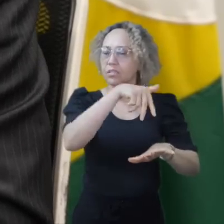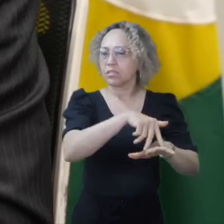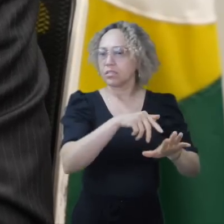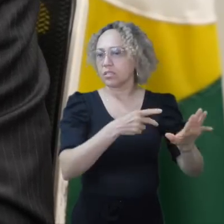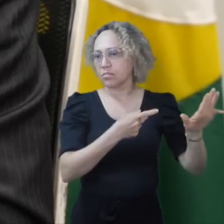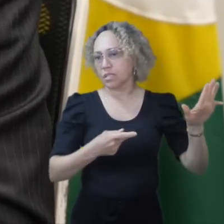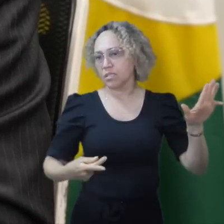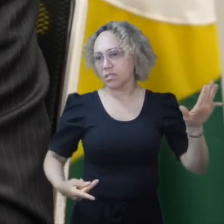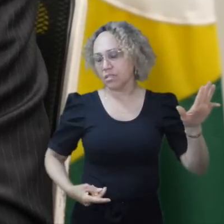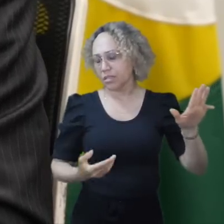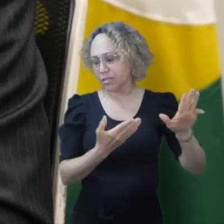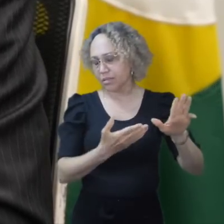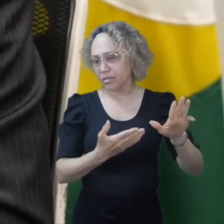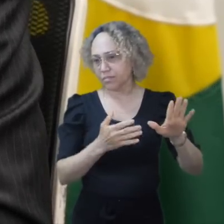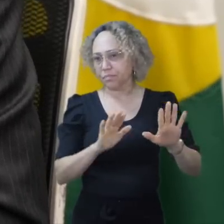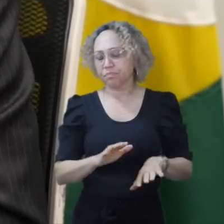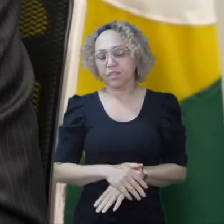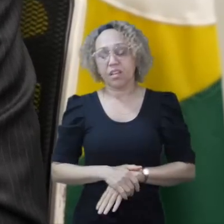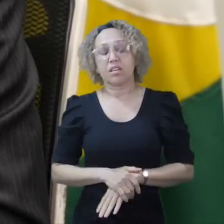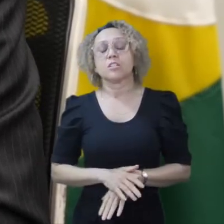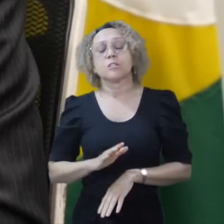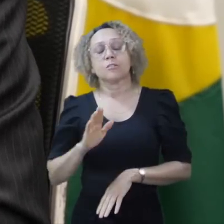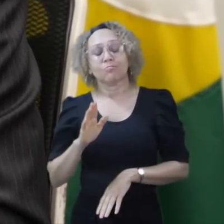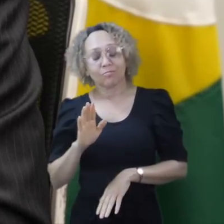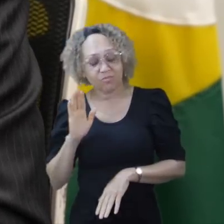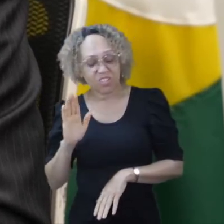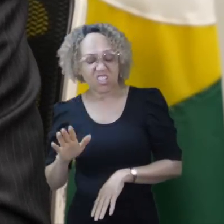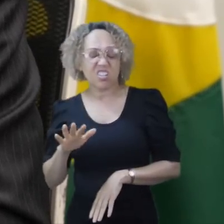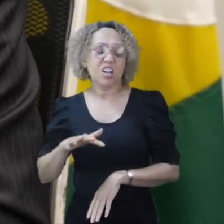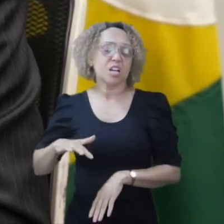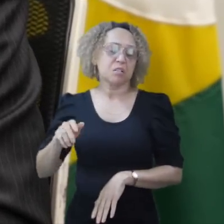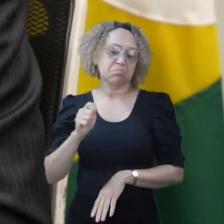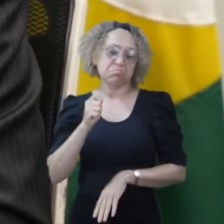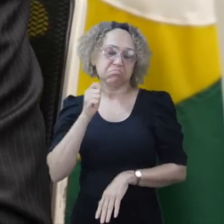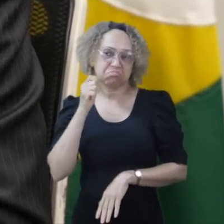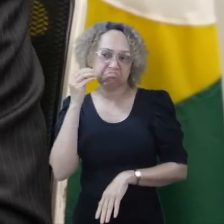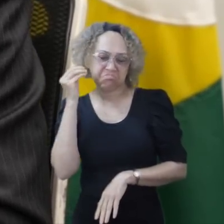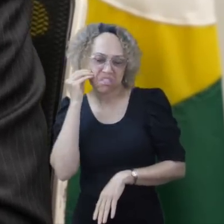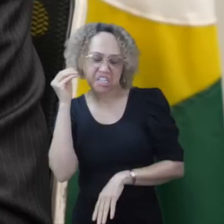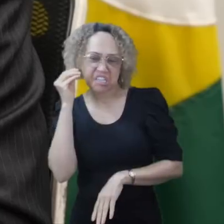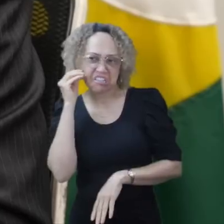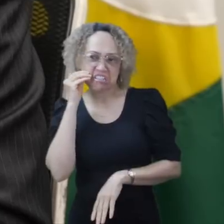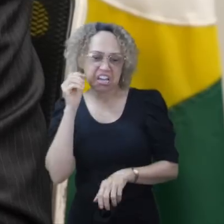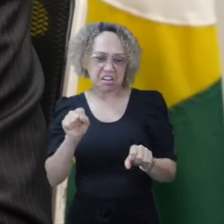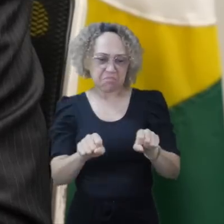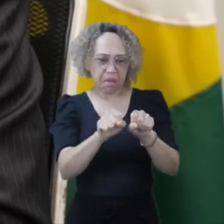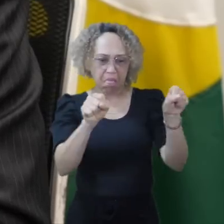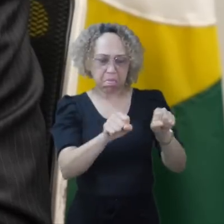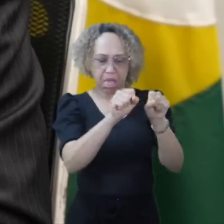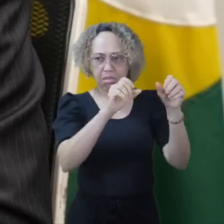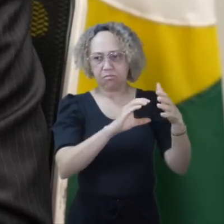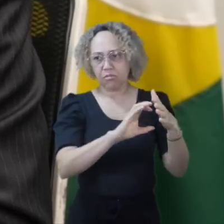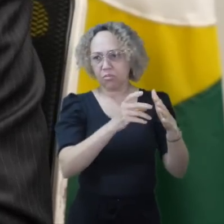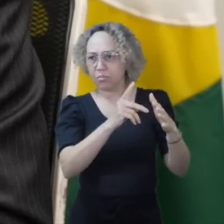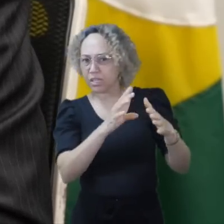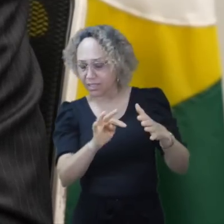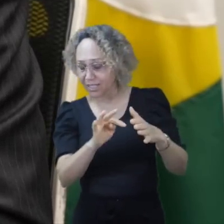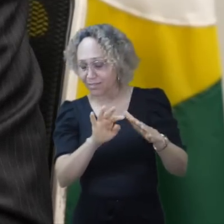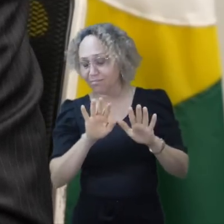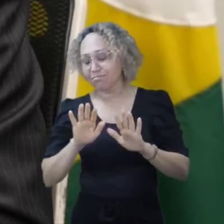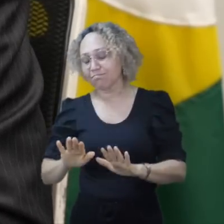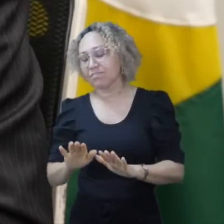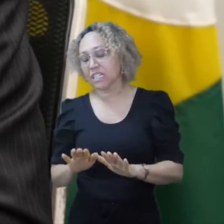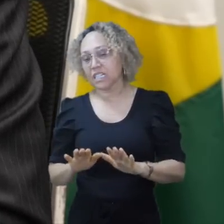fizeram de tudo para acabar com o PT e já disseram tudo para o PT. Foi a organização partidária de esquerda mais